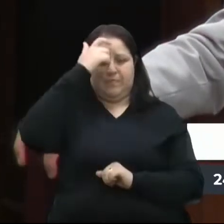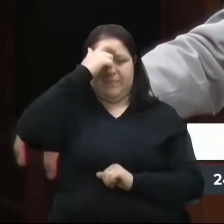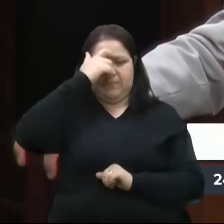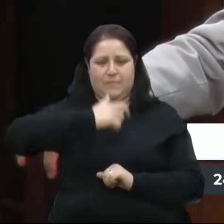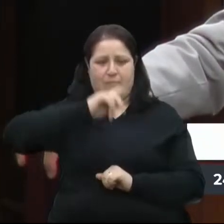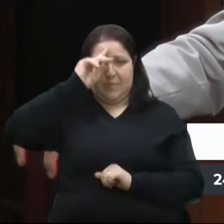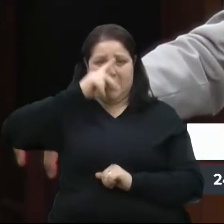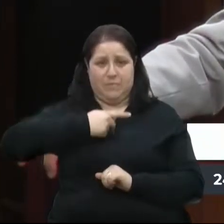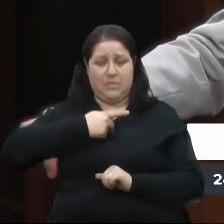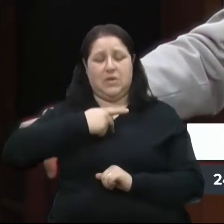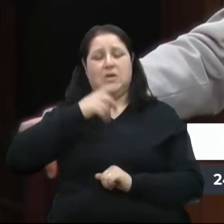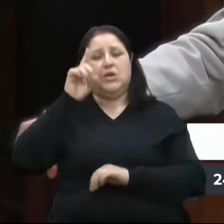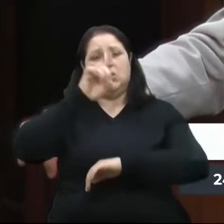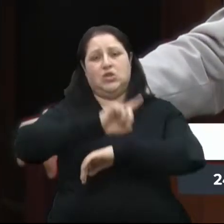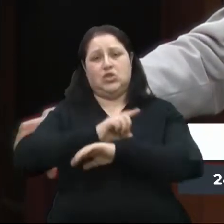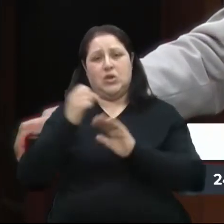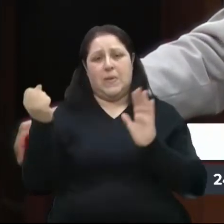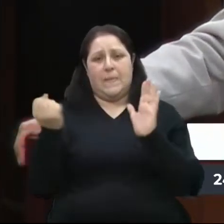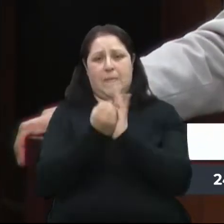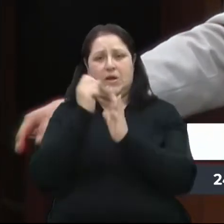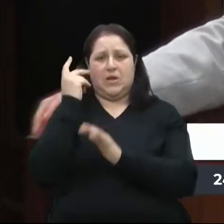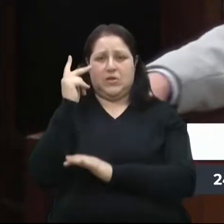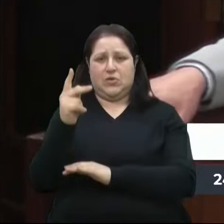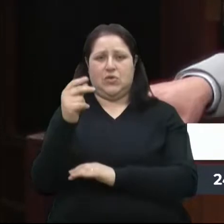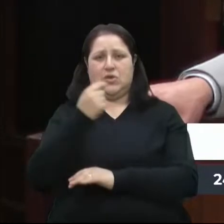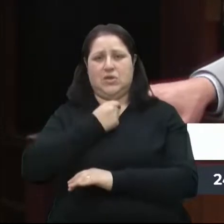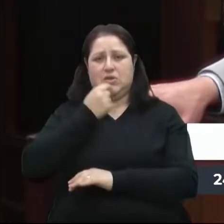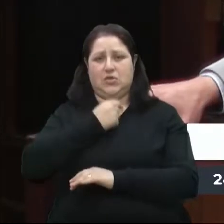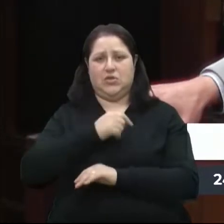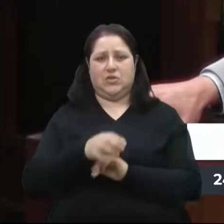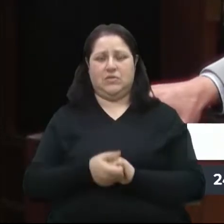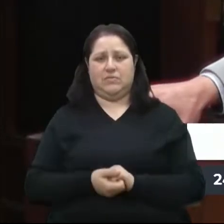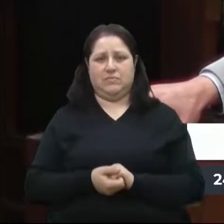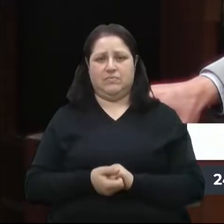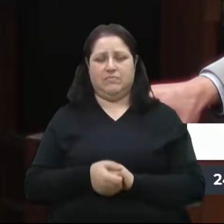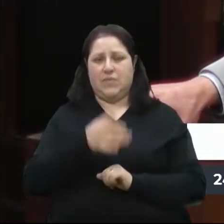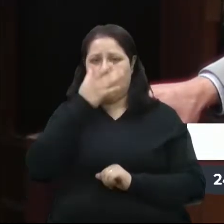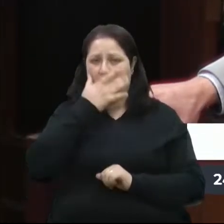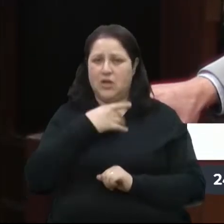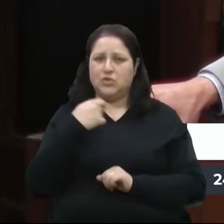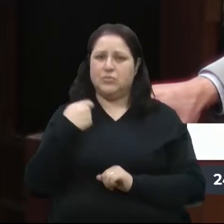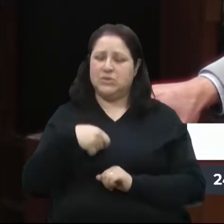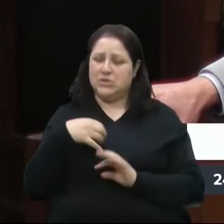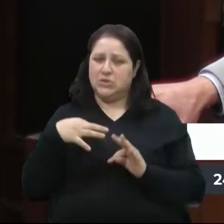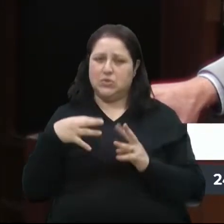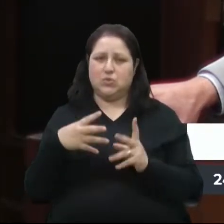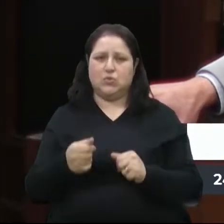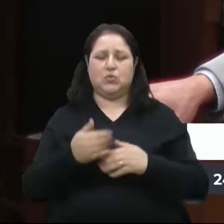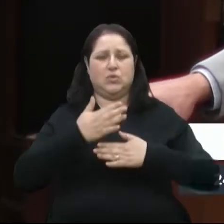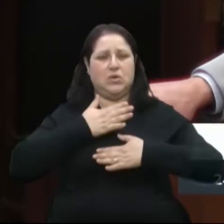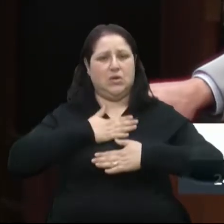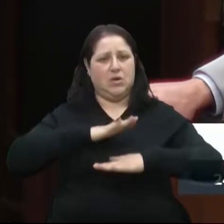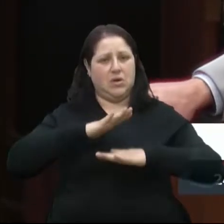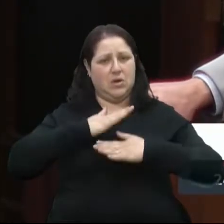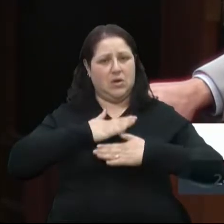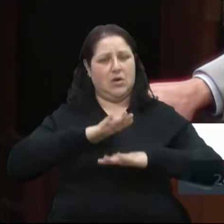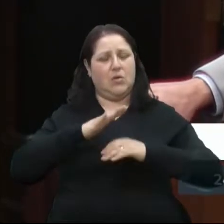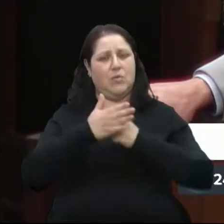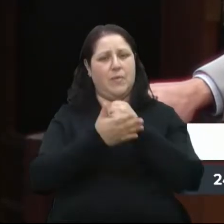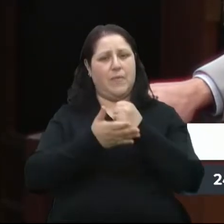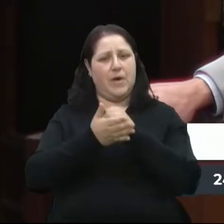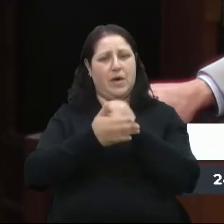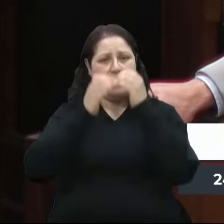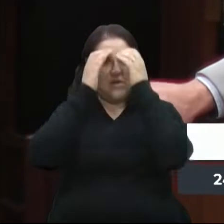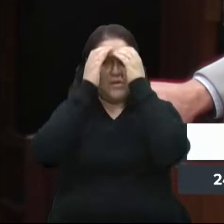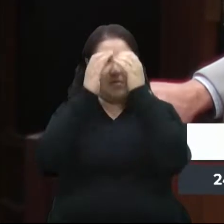que ficará na história aqui de Caxias do Sul. Acho que tudo tem que ser passivo e baseado no respeito, no